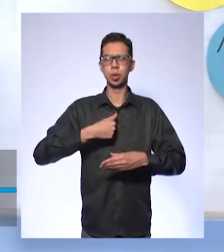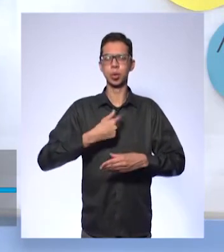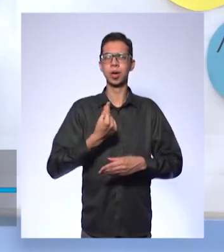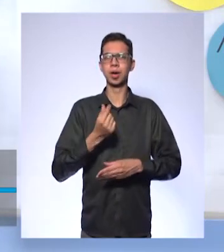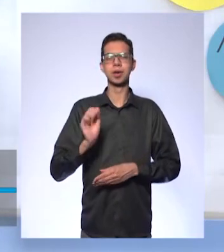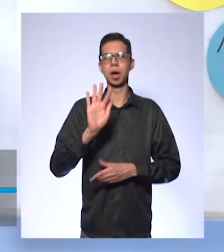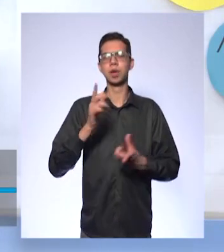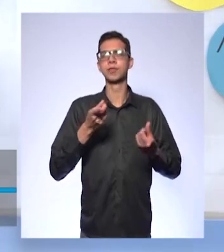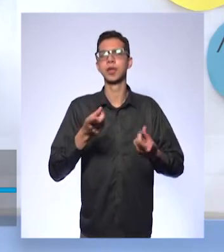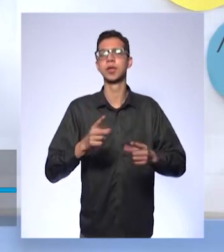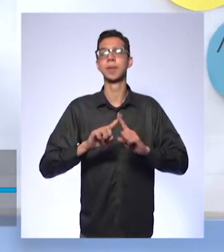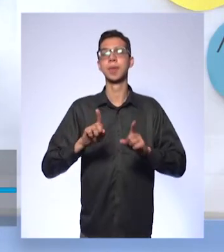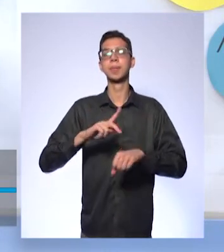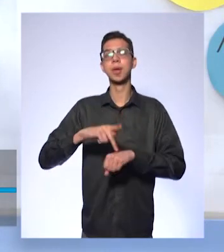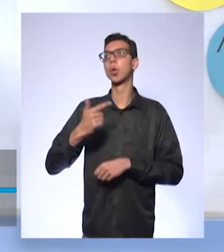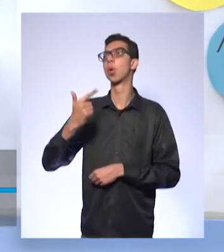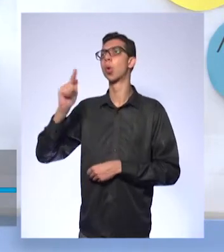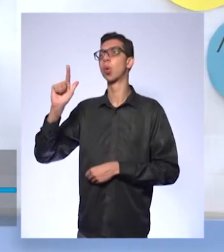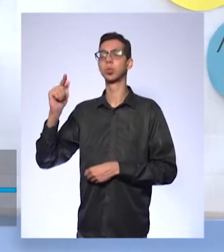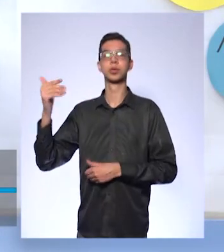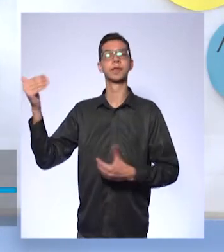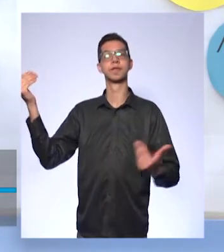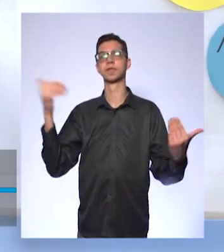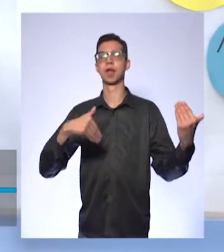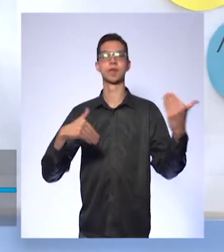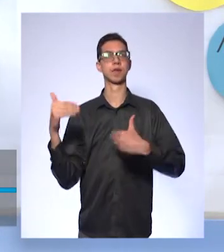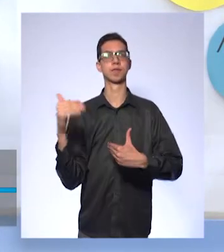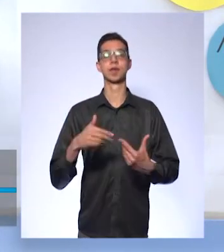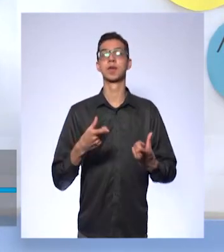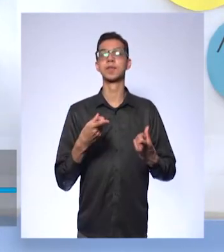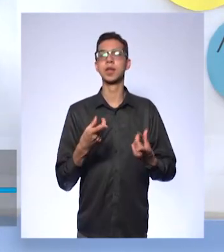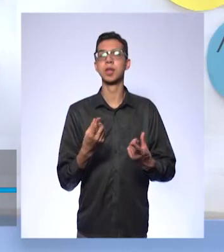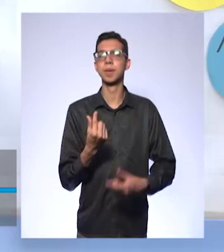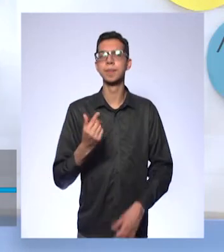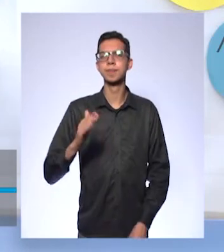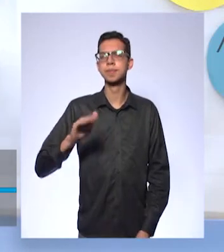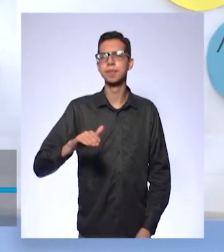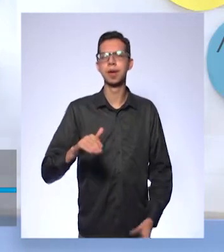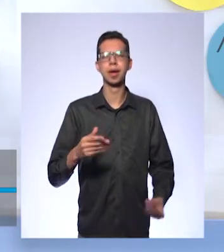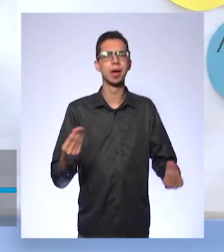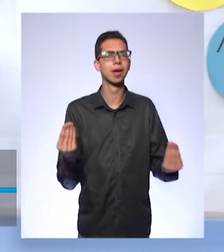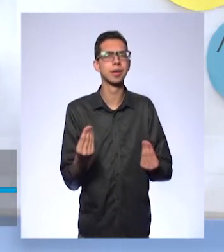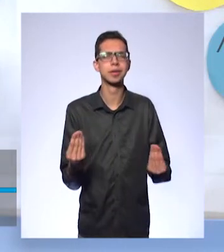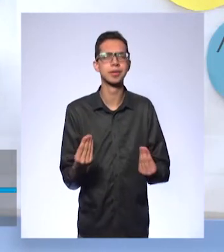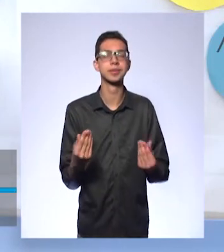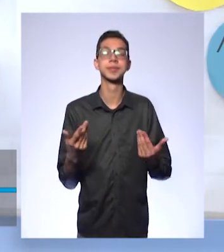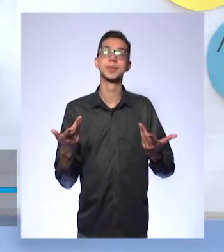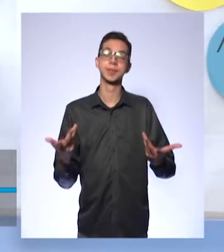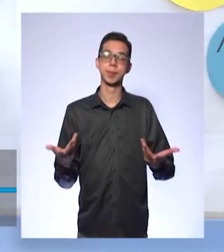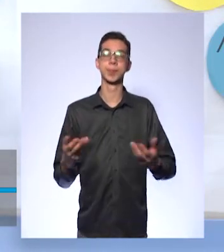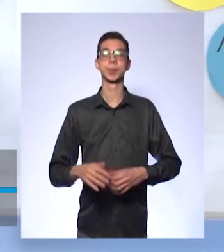entram aqui e vendem mais barato. Então, essa concorrência, entre os gaúchos,